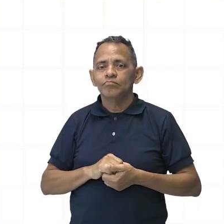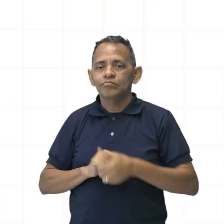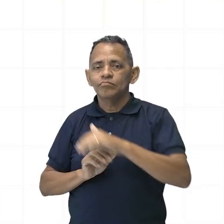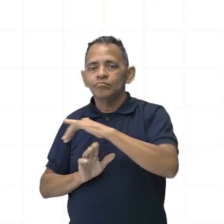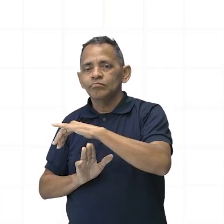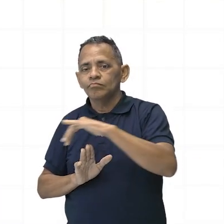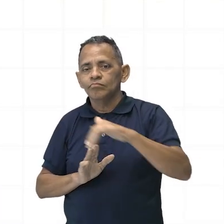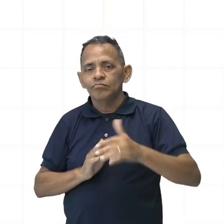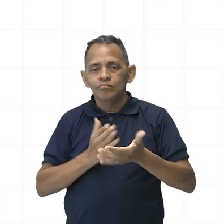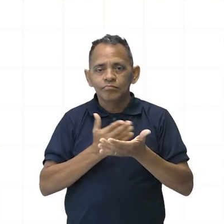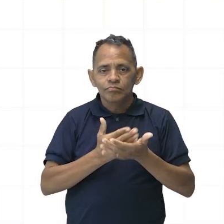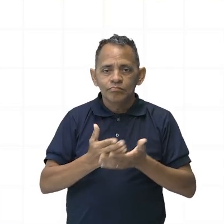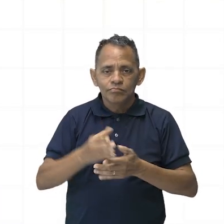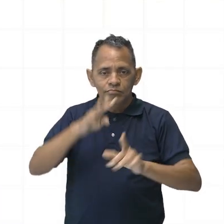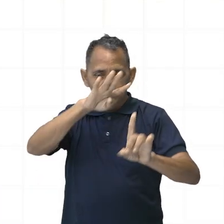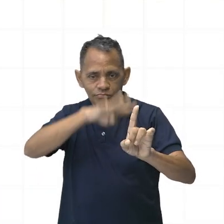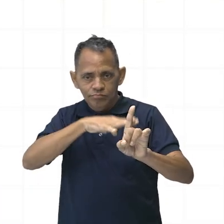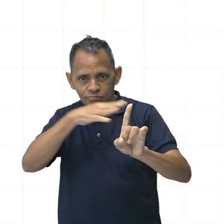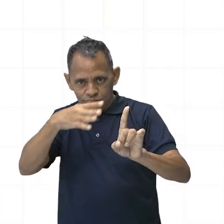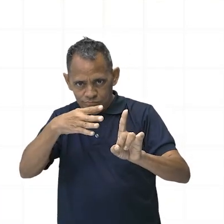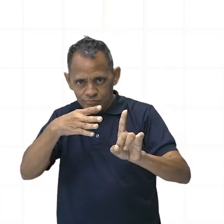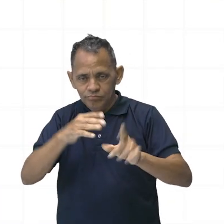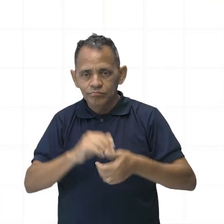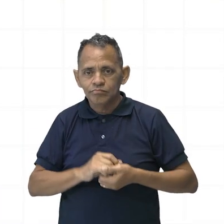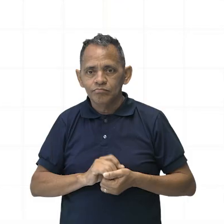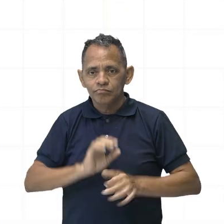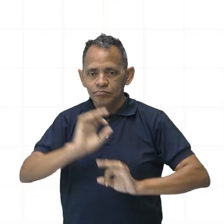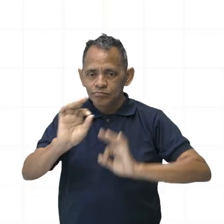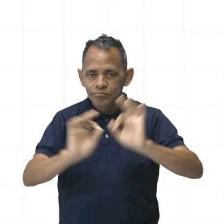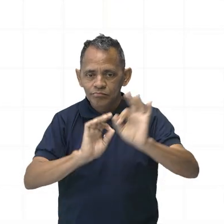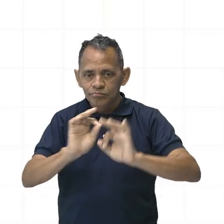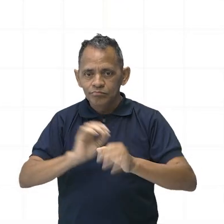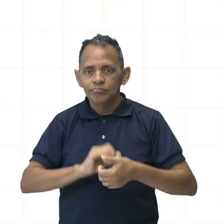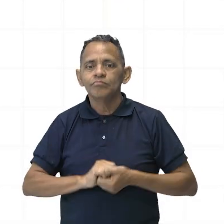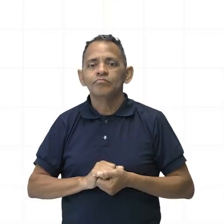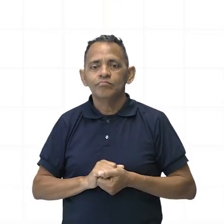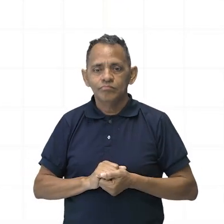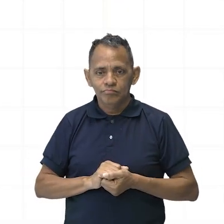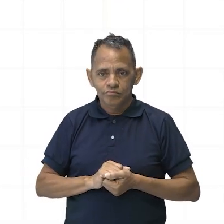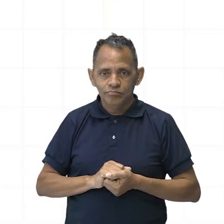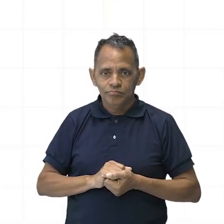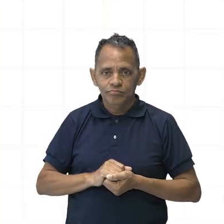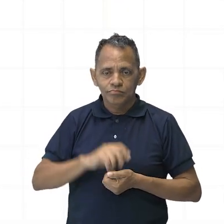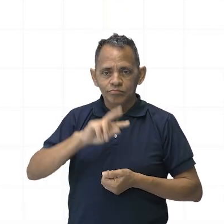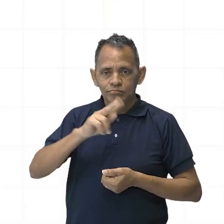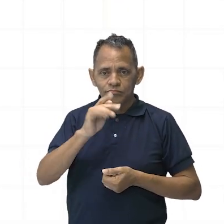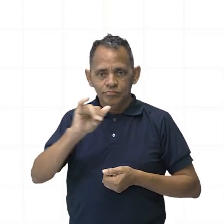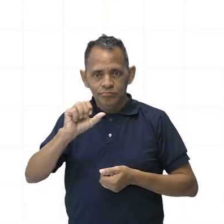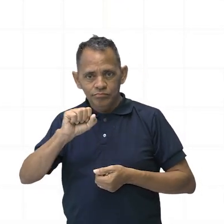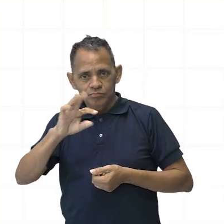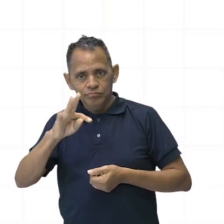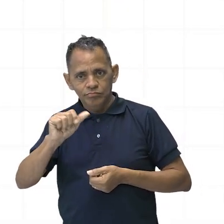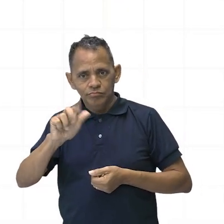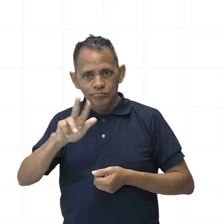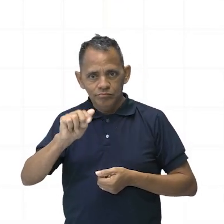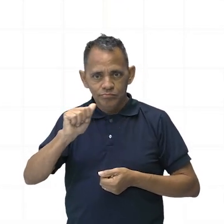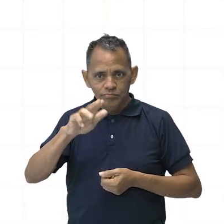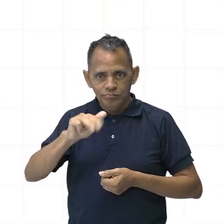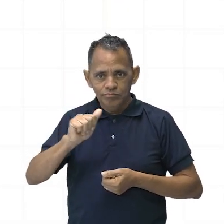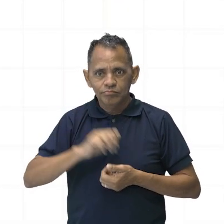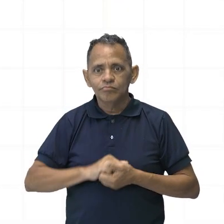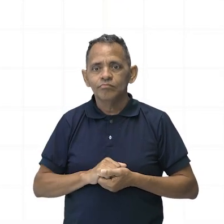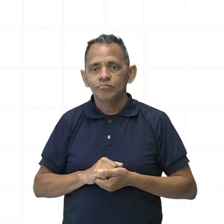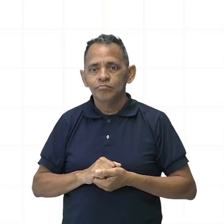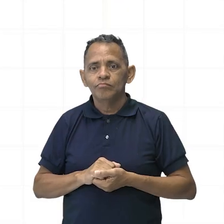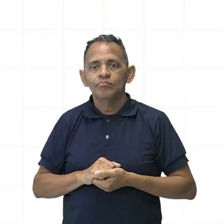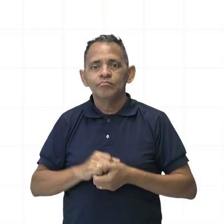exemplo. A partir da tabela a seguir, construa um histograma para a variável peso dos